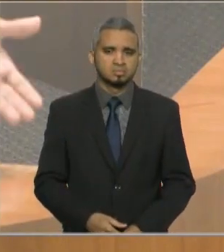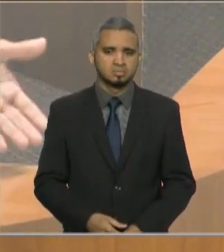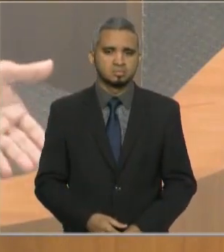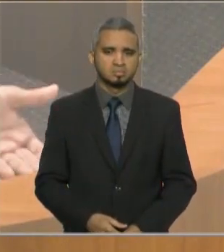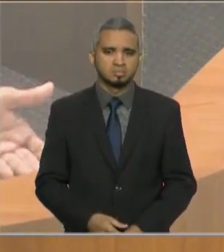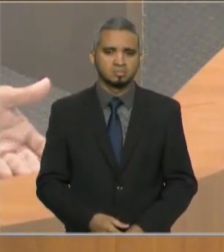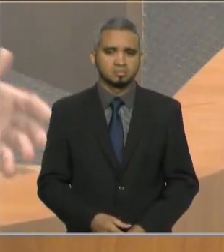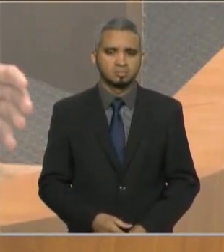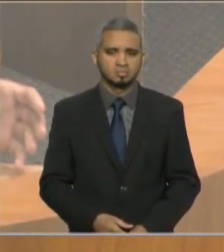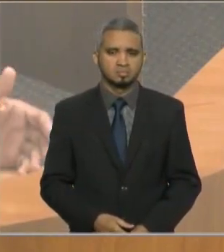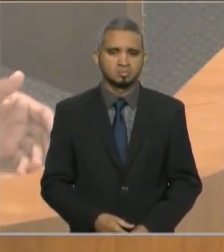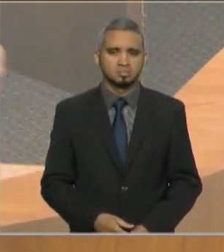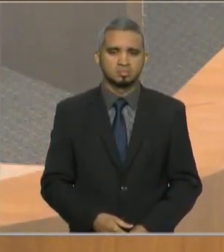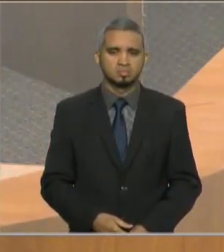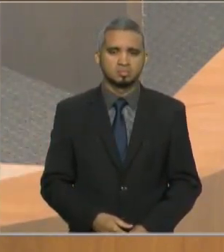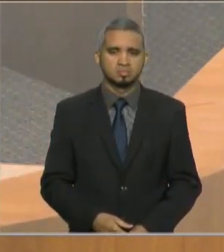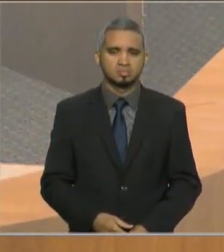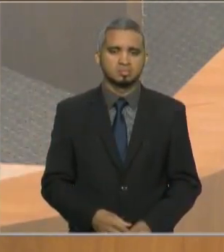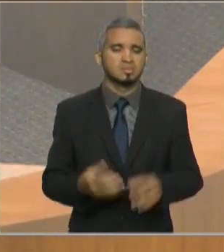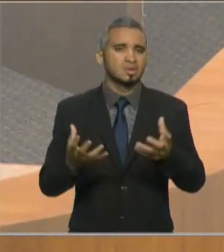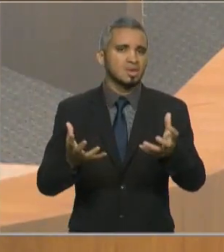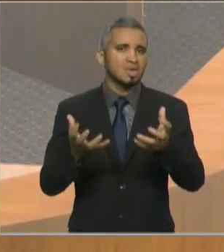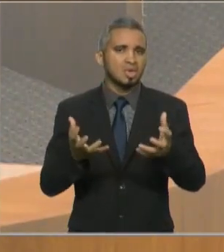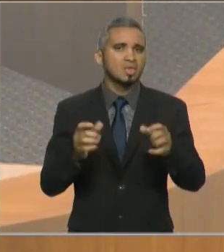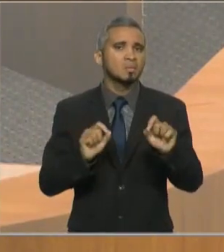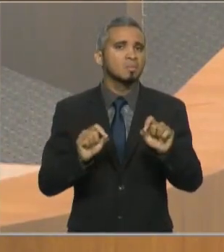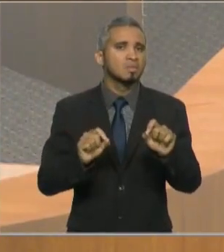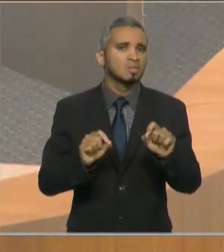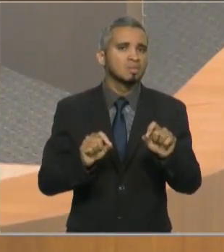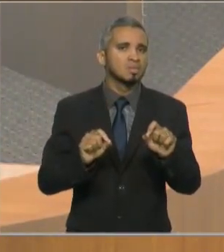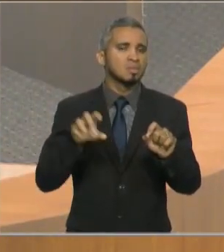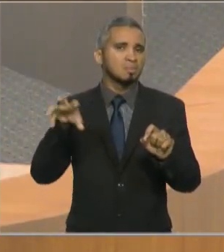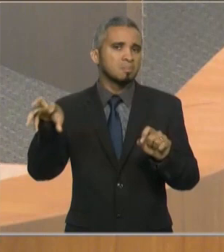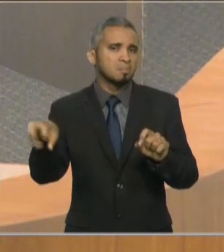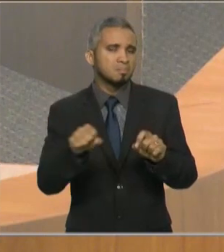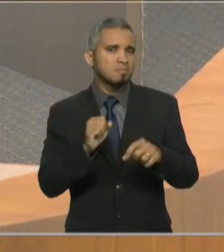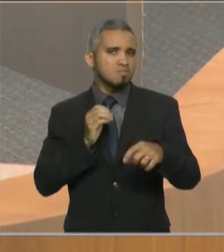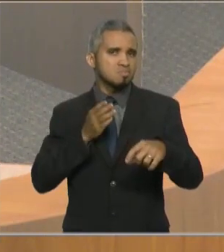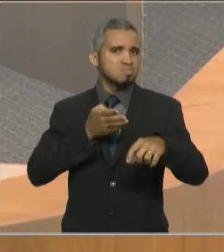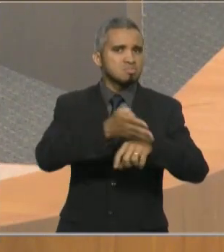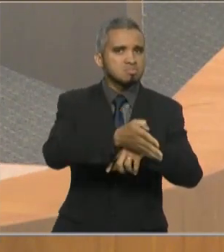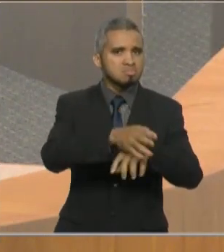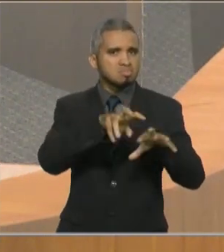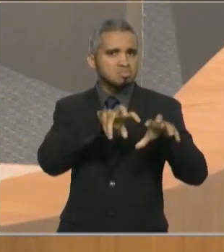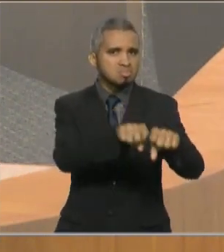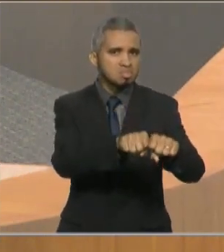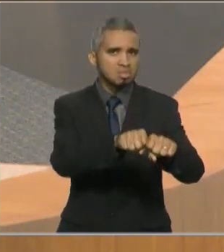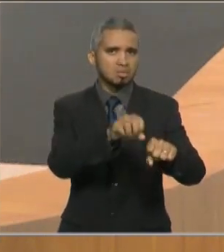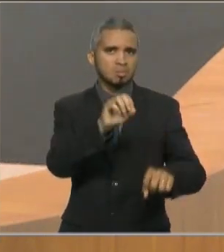na tentativa de colocar a mão na OAB.